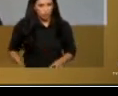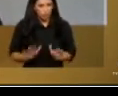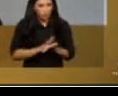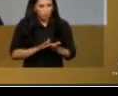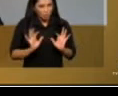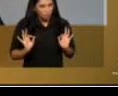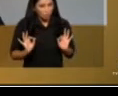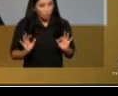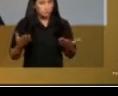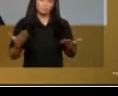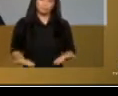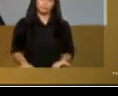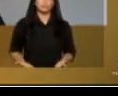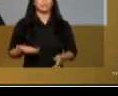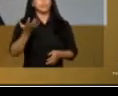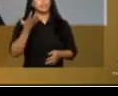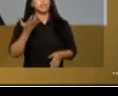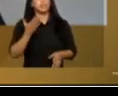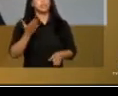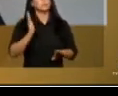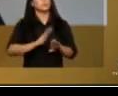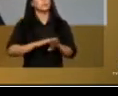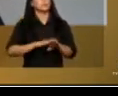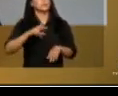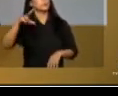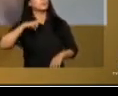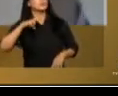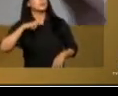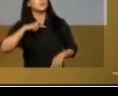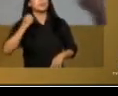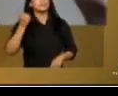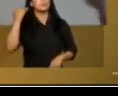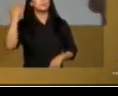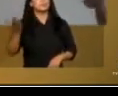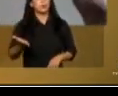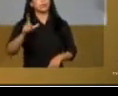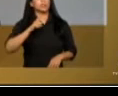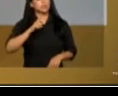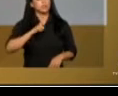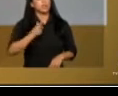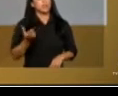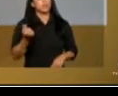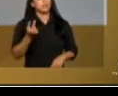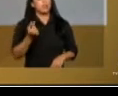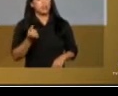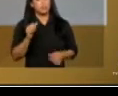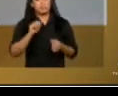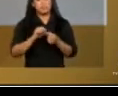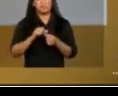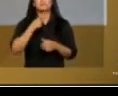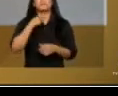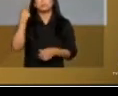governamental? Nós queremos que monopólios privados estrangeiros pratiquem os preços e façam o que